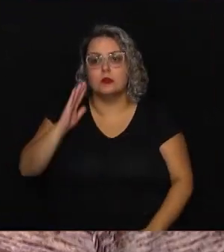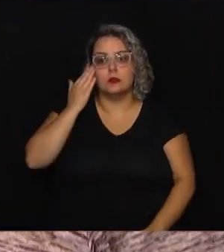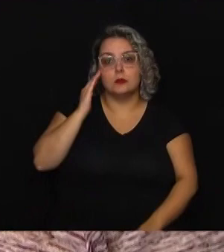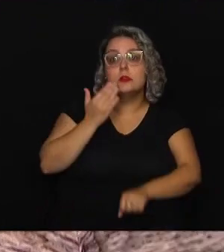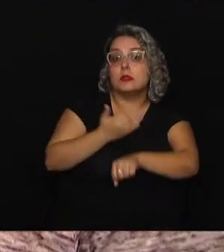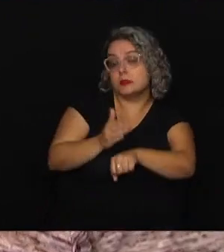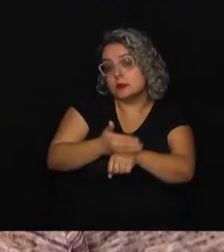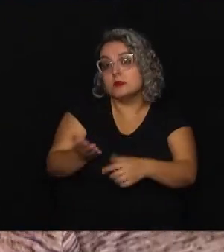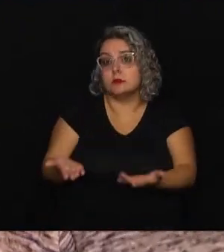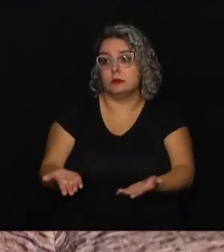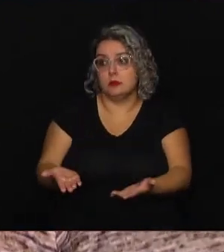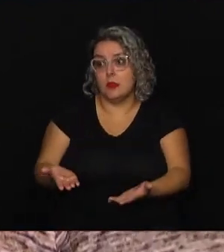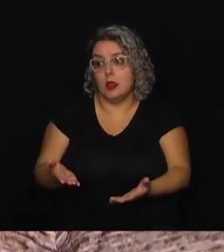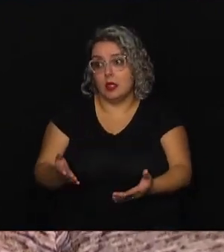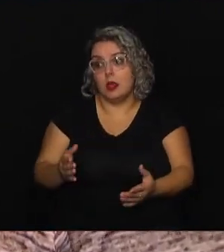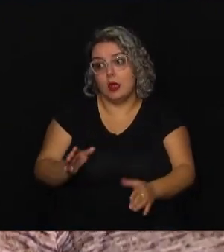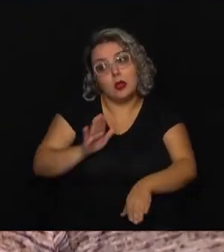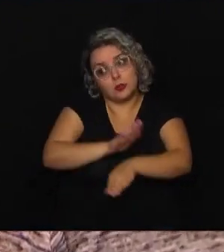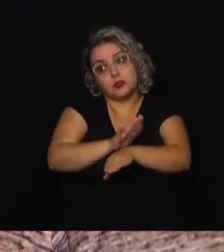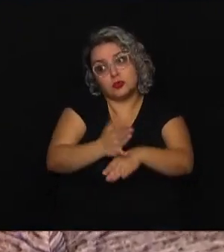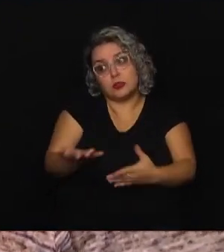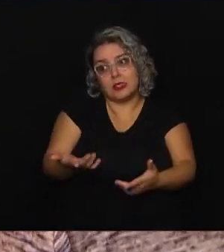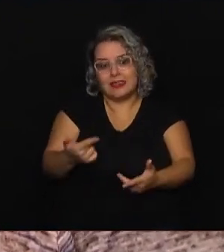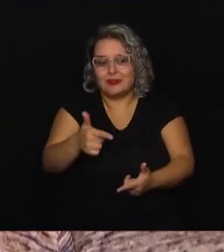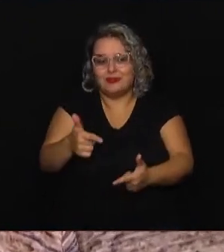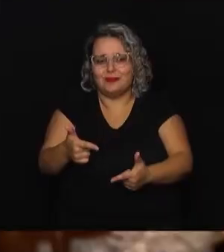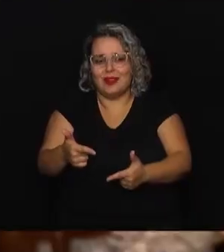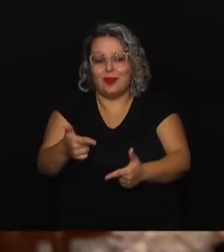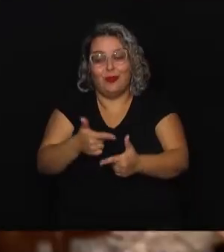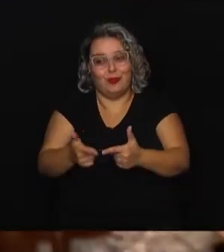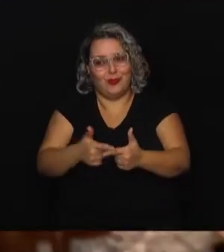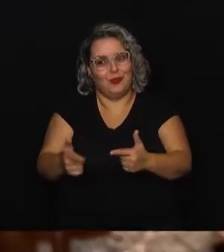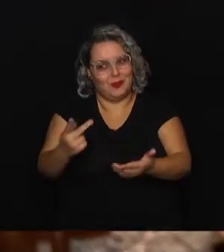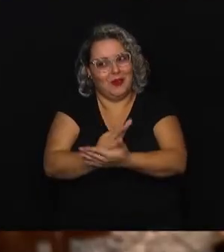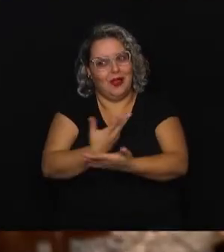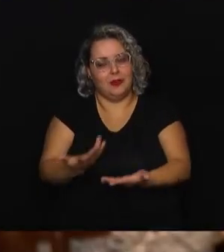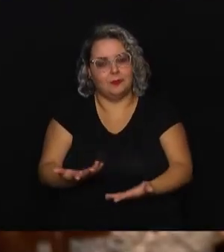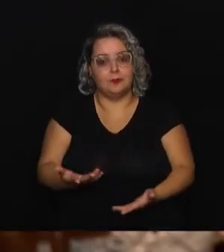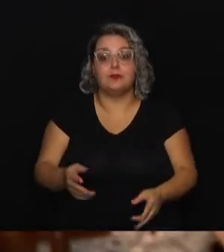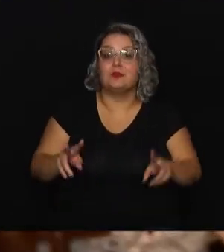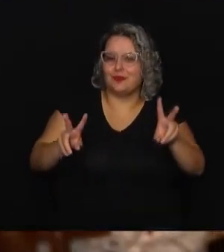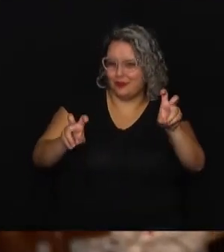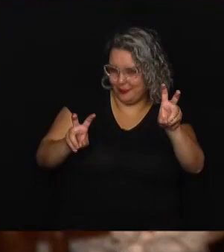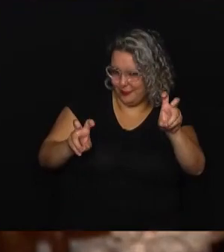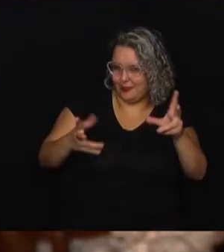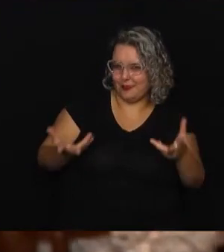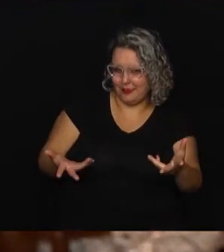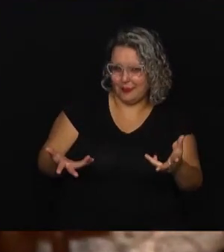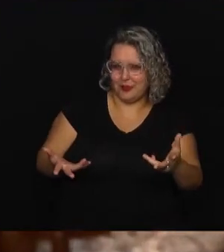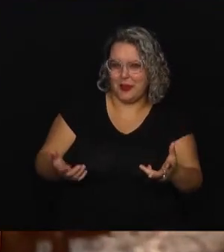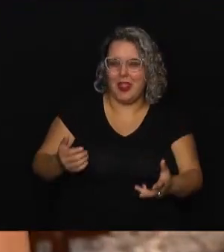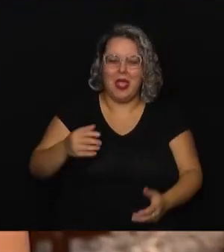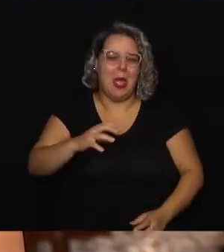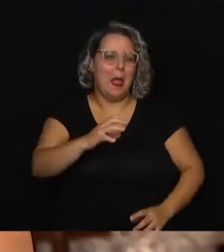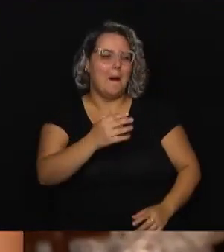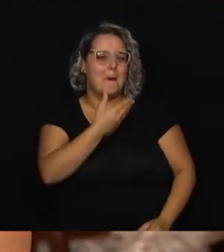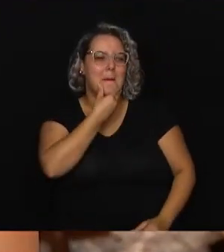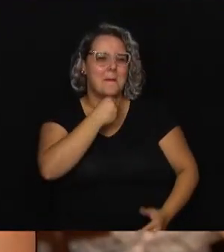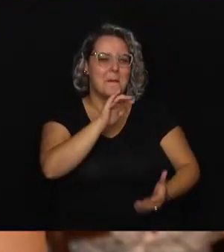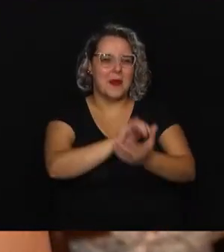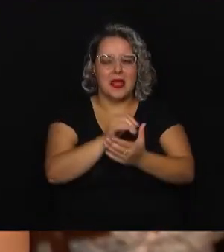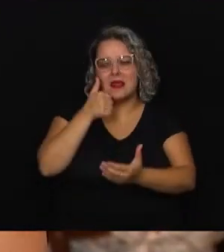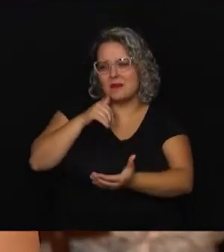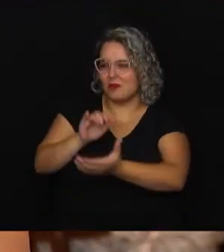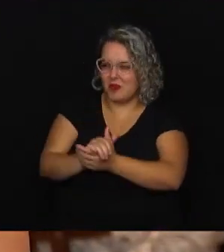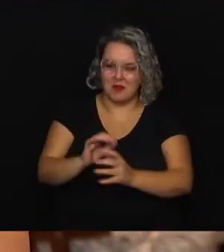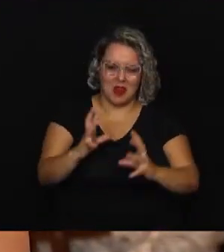para, exatamente como ele disse, né, não cometer nada de errado. Aquele ditado do em briga de marido e mulher não se mete a colher, acabou,